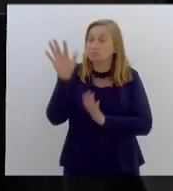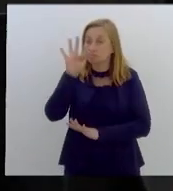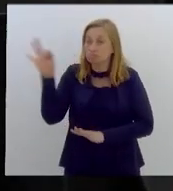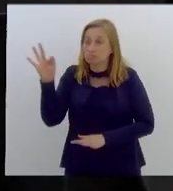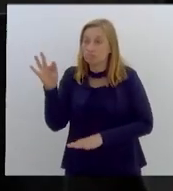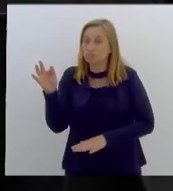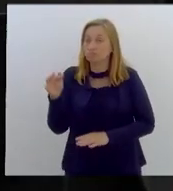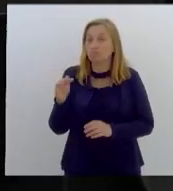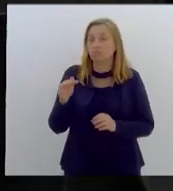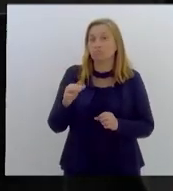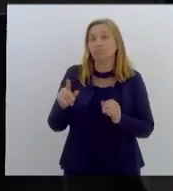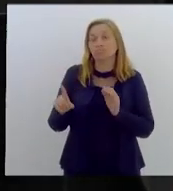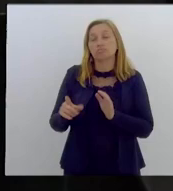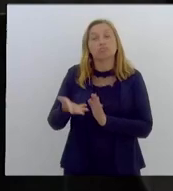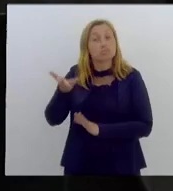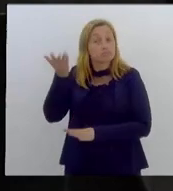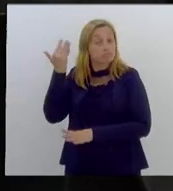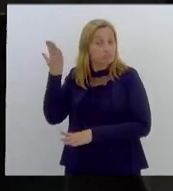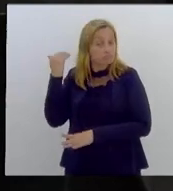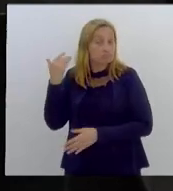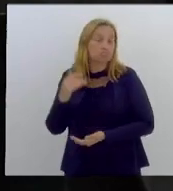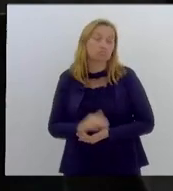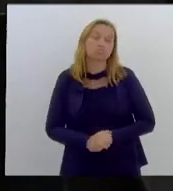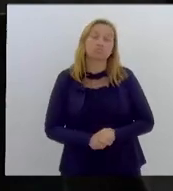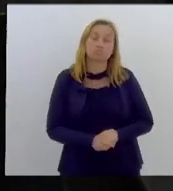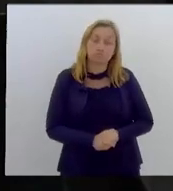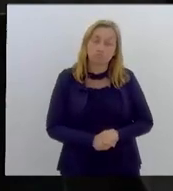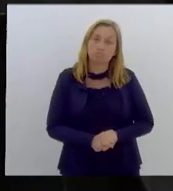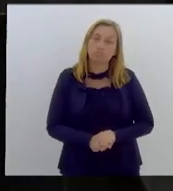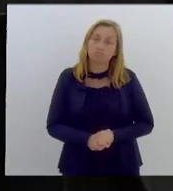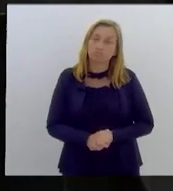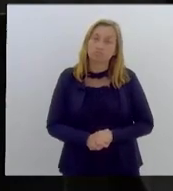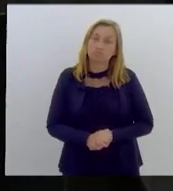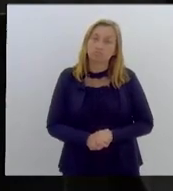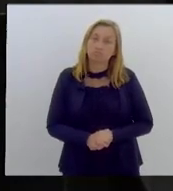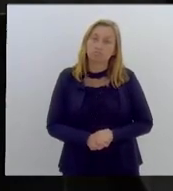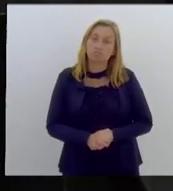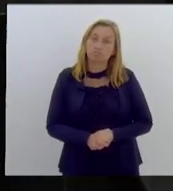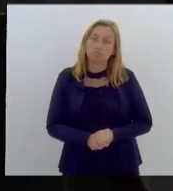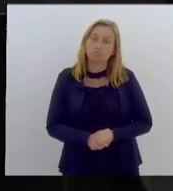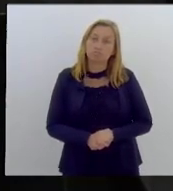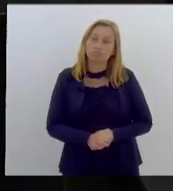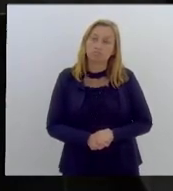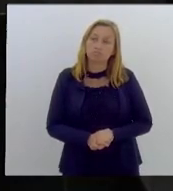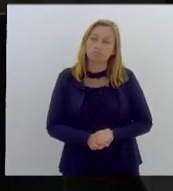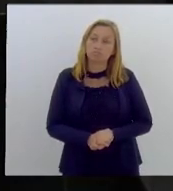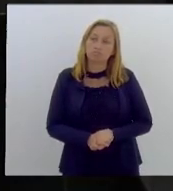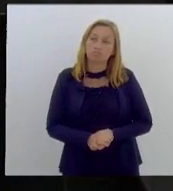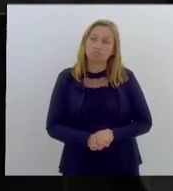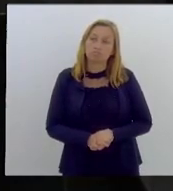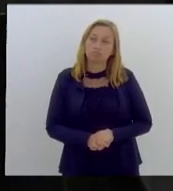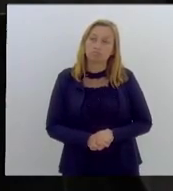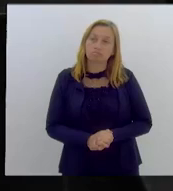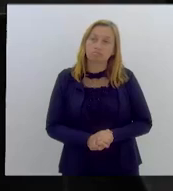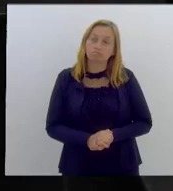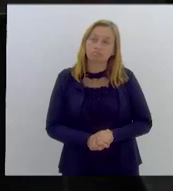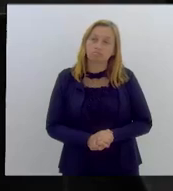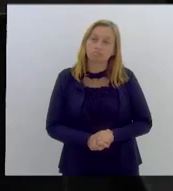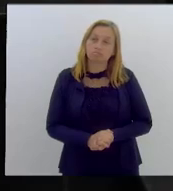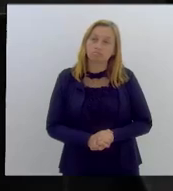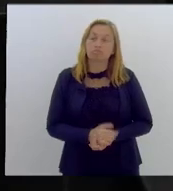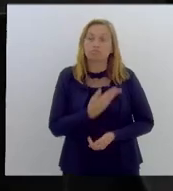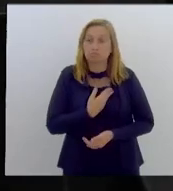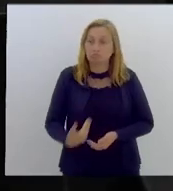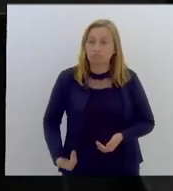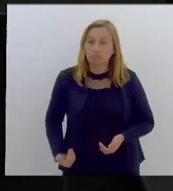vigência anterior à própria vigência da legislação que diz respeito ao regime de recuperação fiscal. Mas o